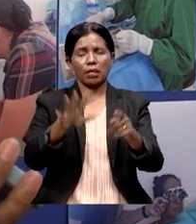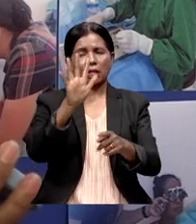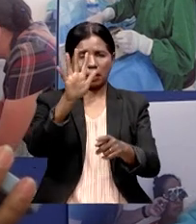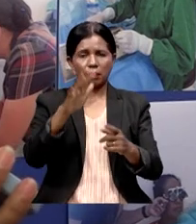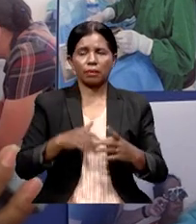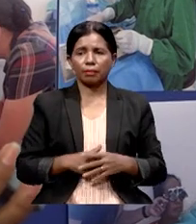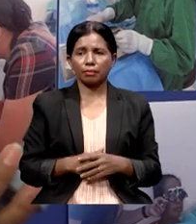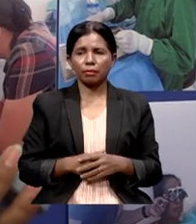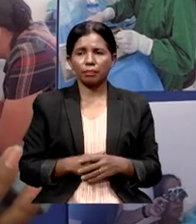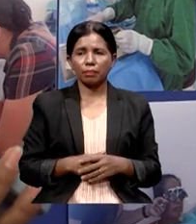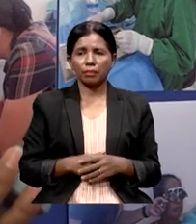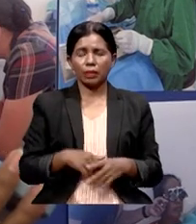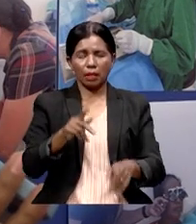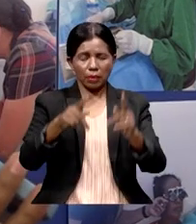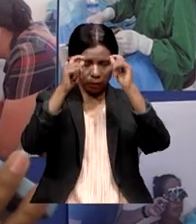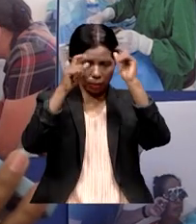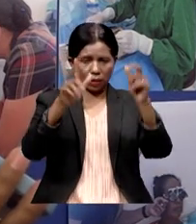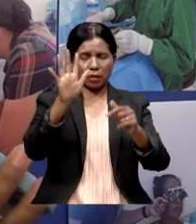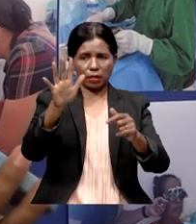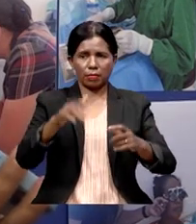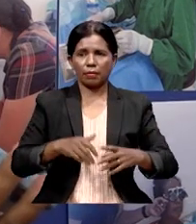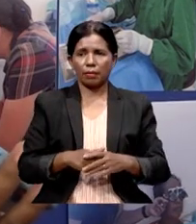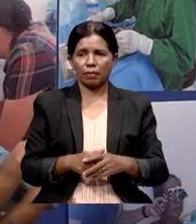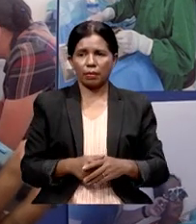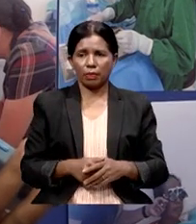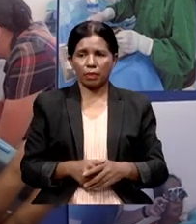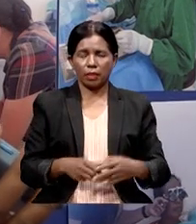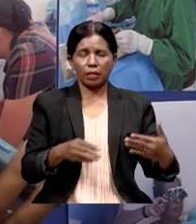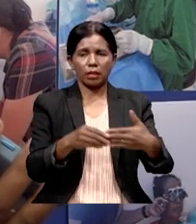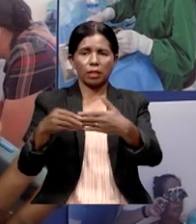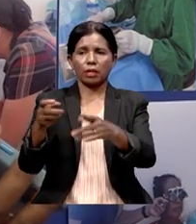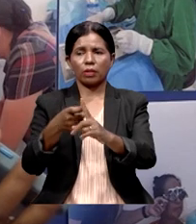se assim, Timoroan, na Timoroan. Neve forma hosi